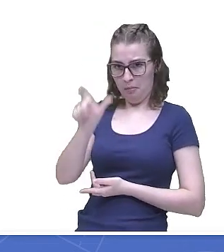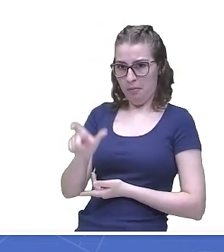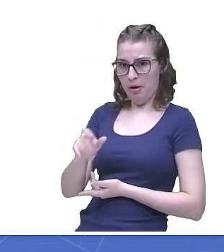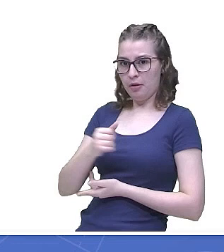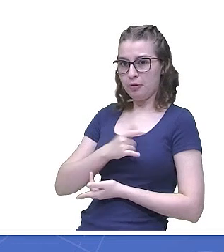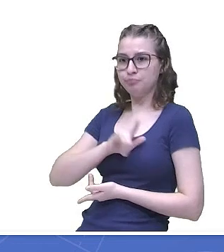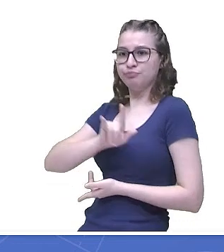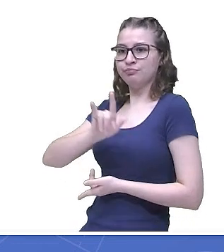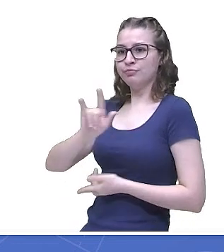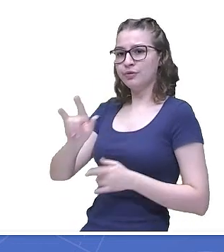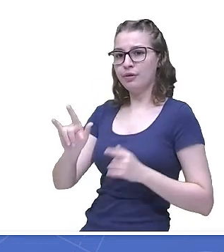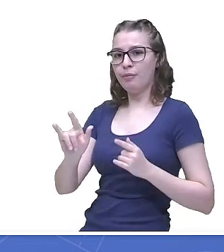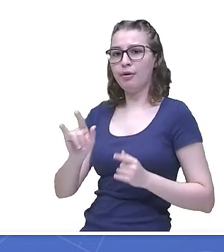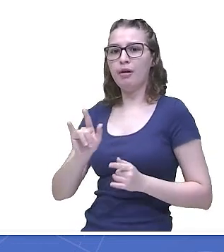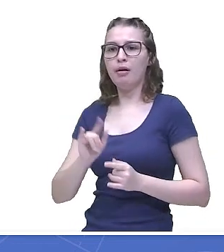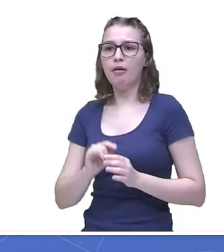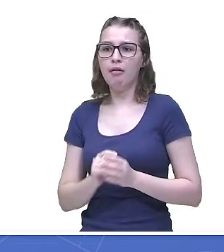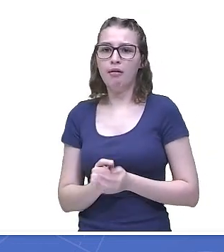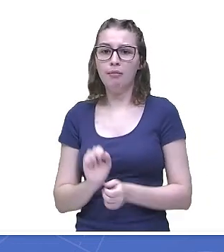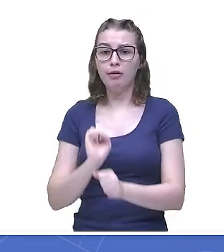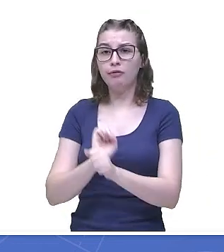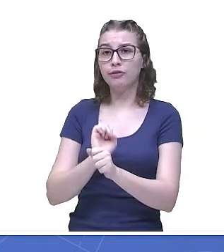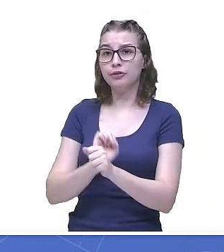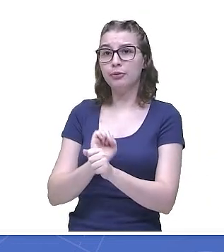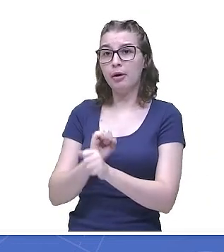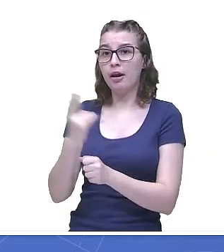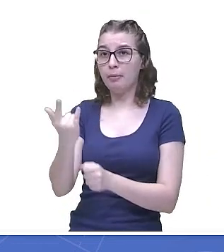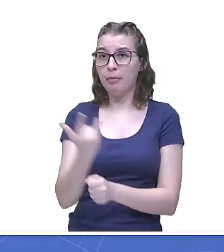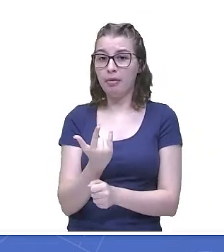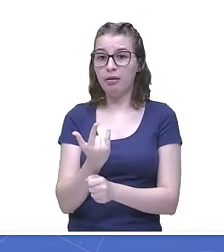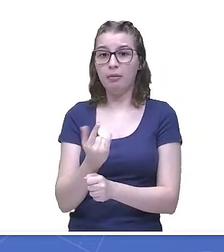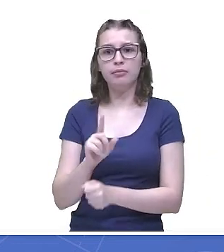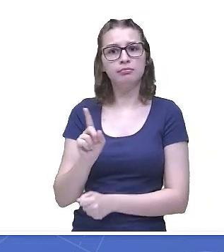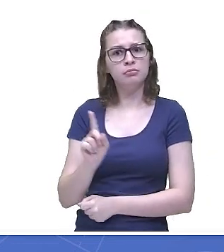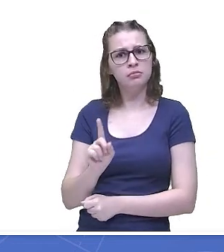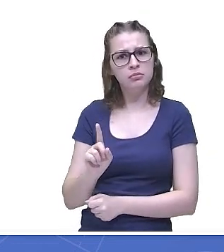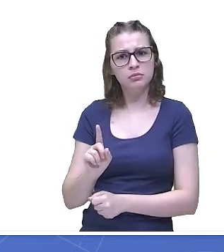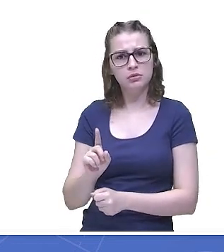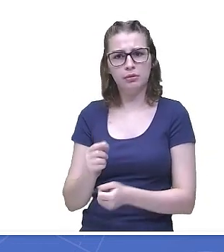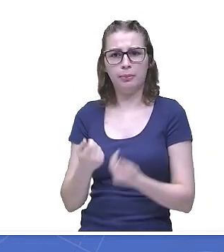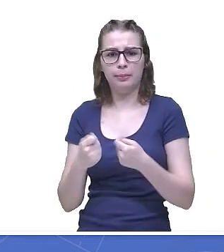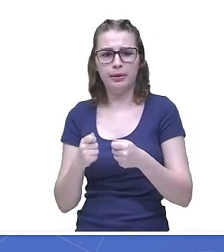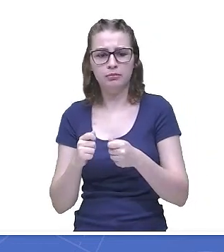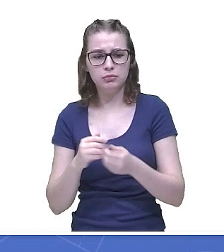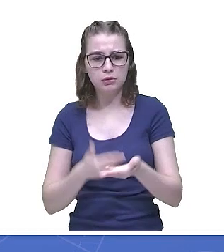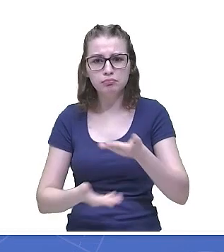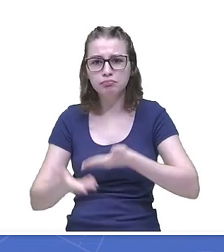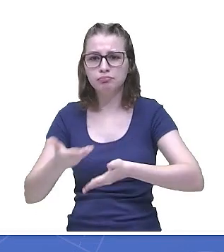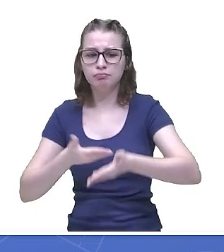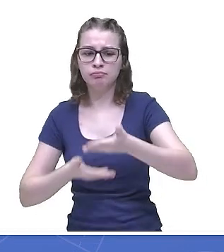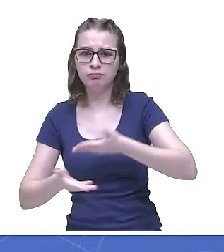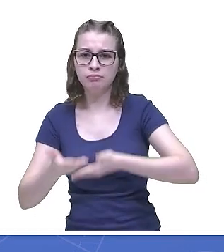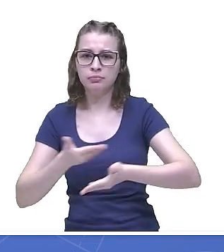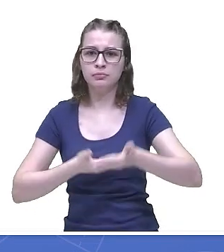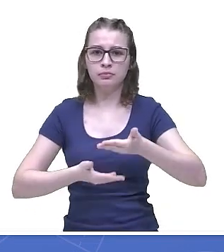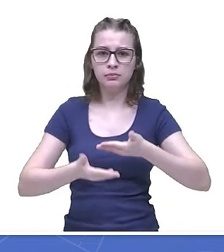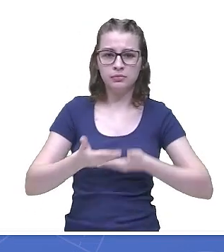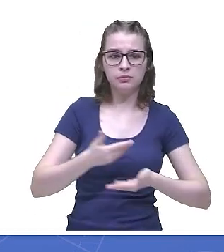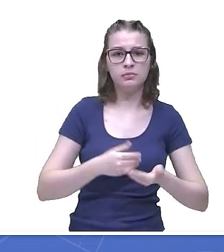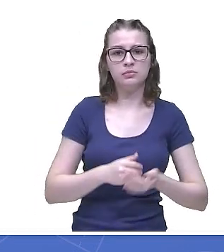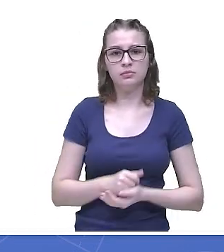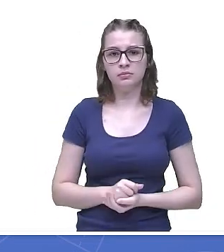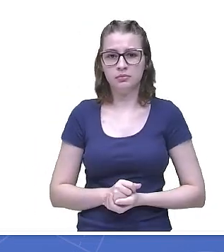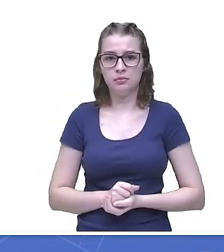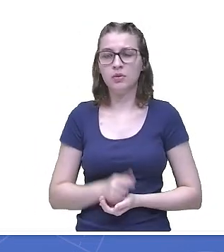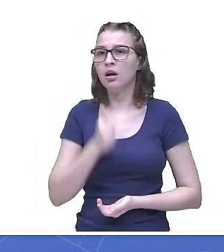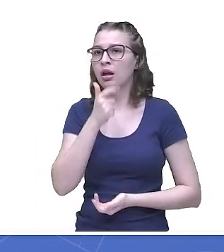pai que cuida do filho, que trabalha para sustentar o filho, a família, a mãe, os irmãos, né, da casa,